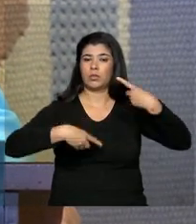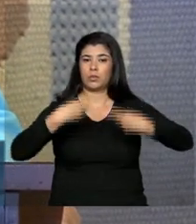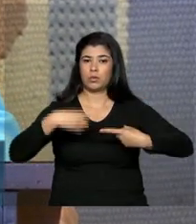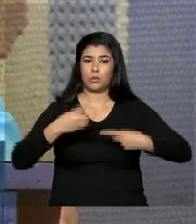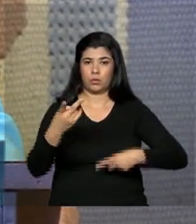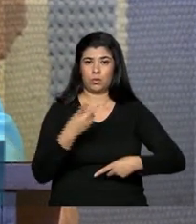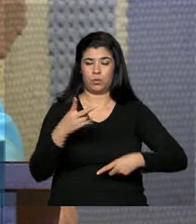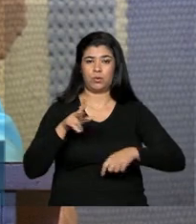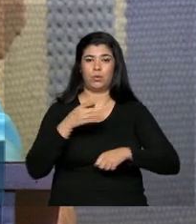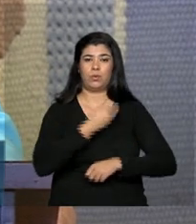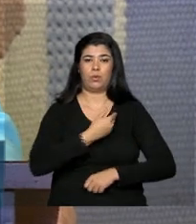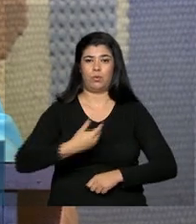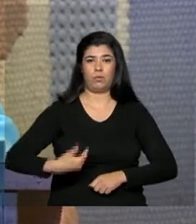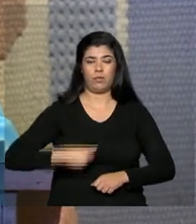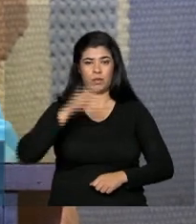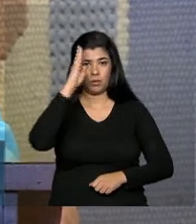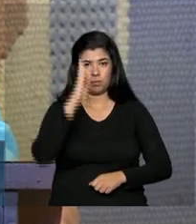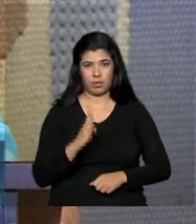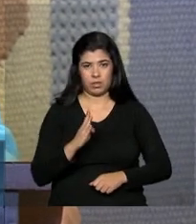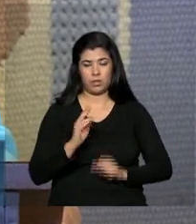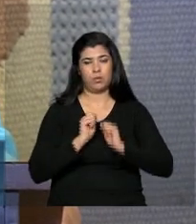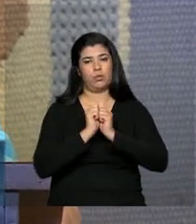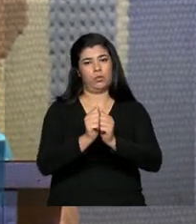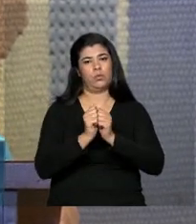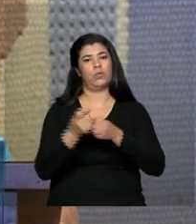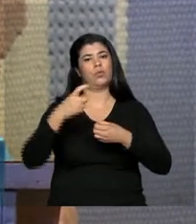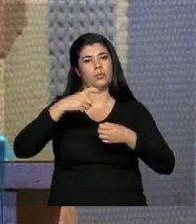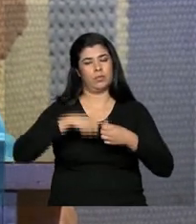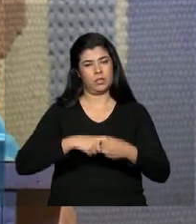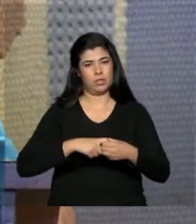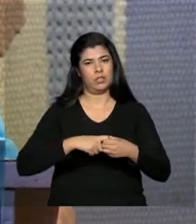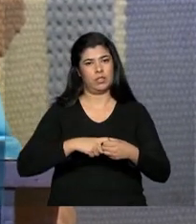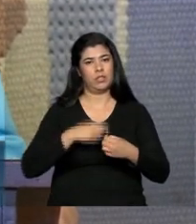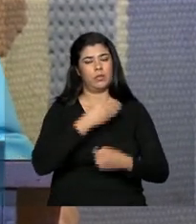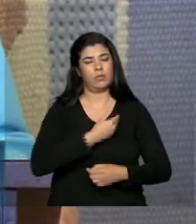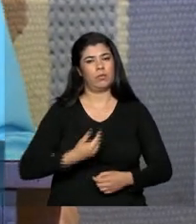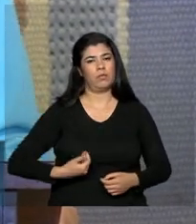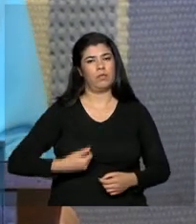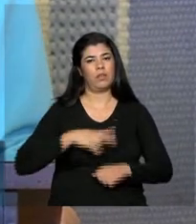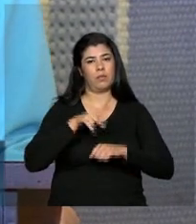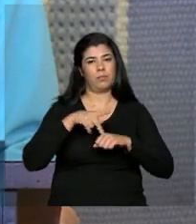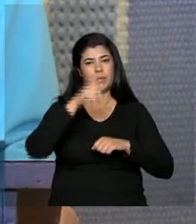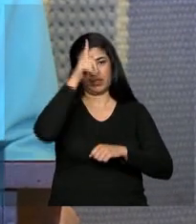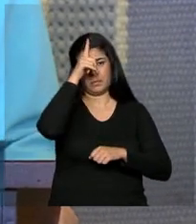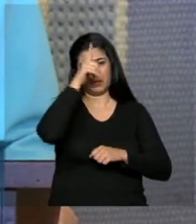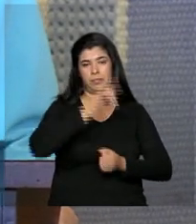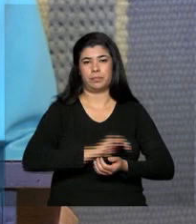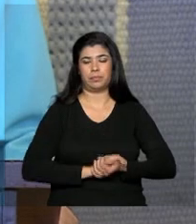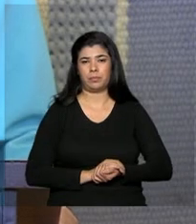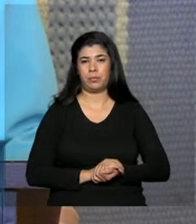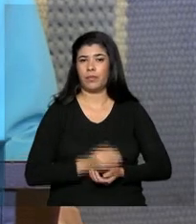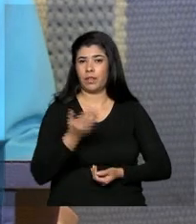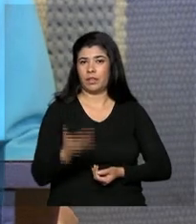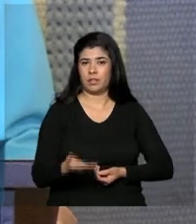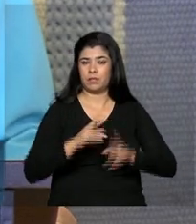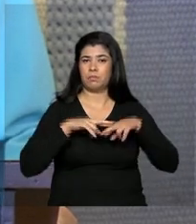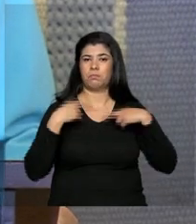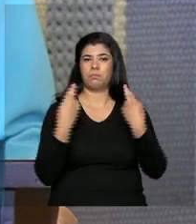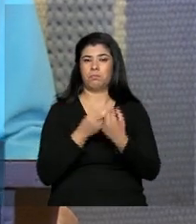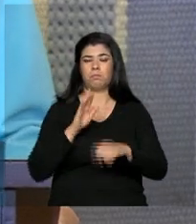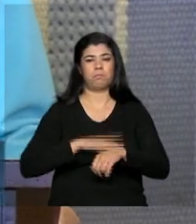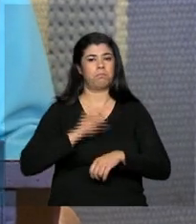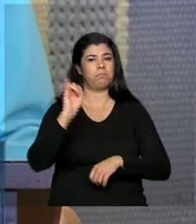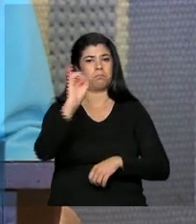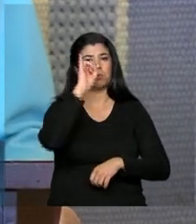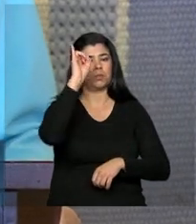os governos brasileiro e o governo da Alemanha. É uma reunião de alto